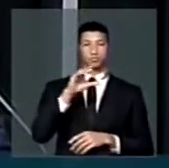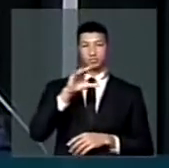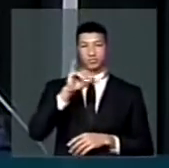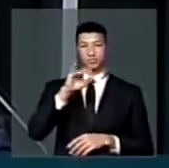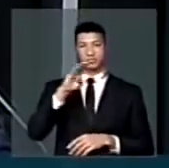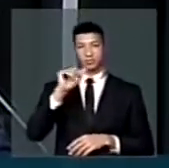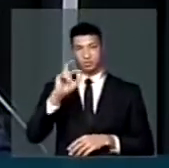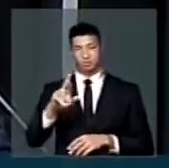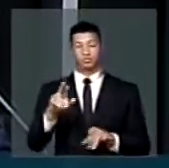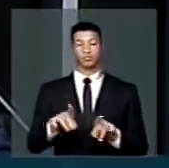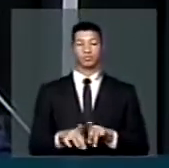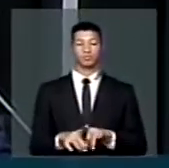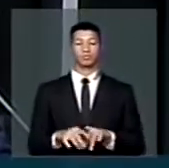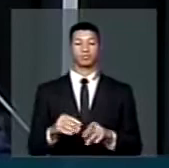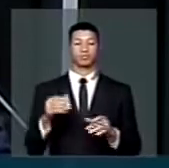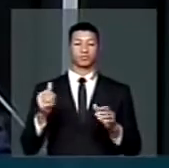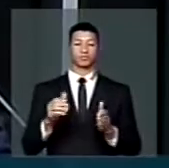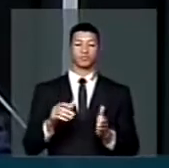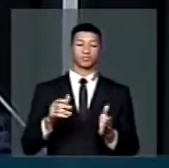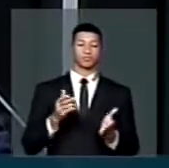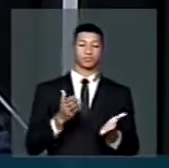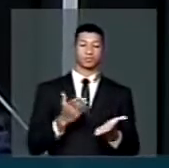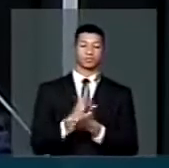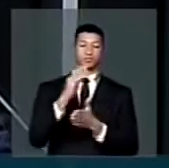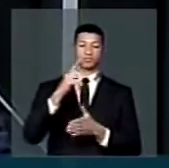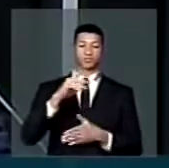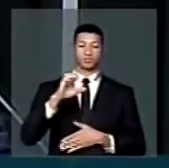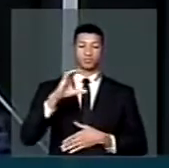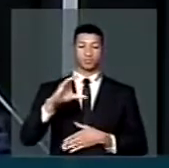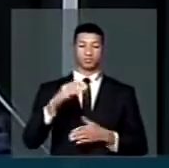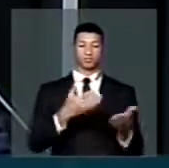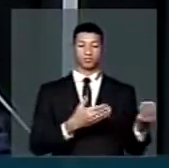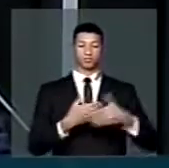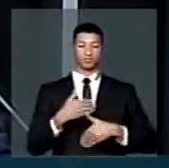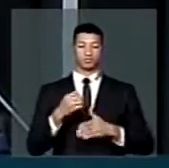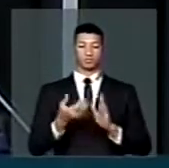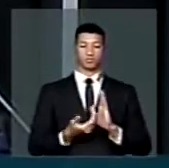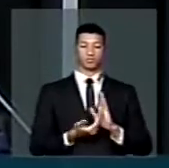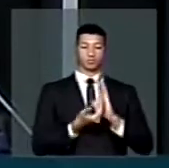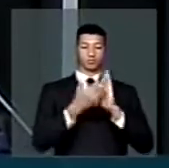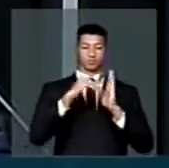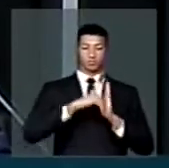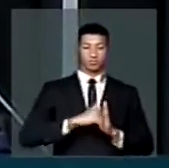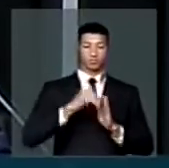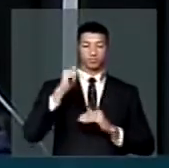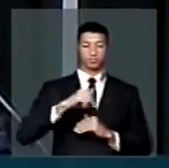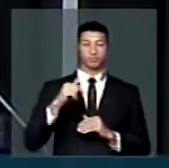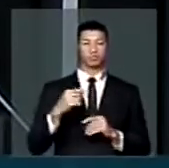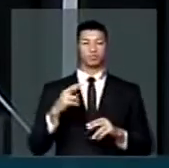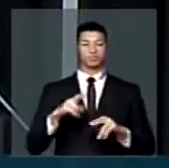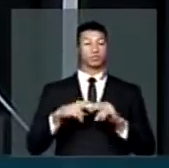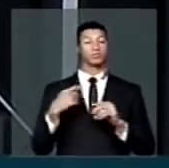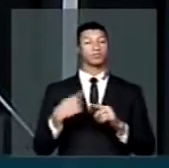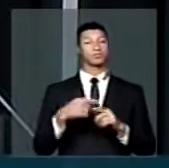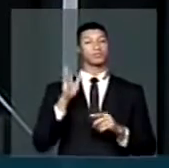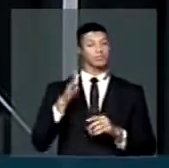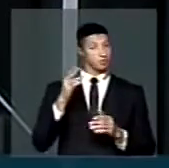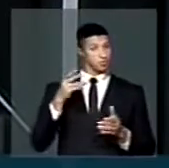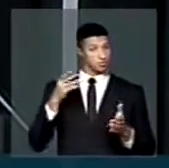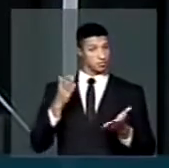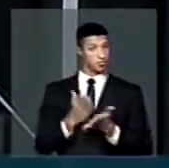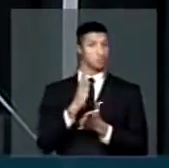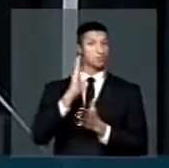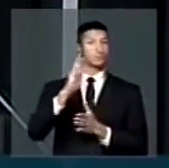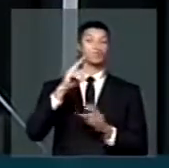Machado, aprovar a PEC que veio do Senado, por uma razão muito simples, porque ela já foi